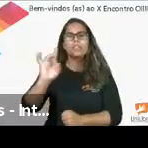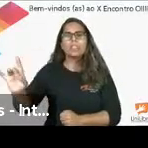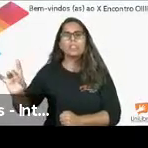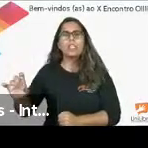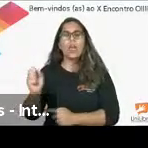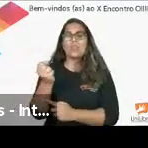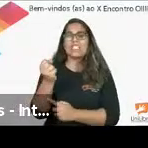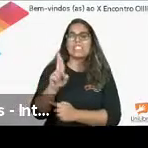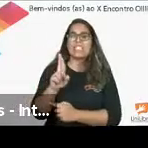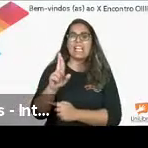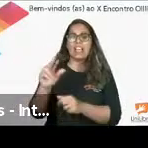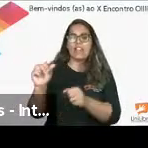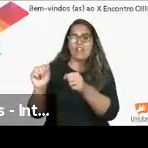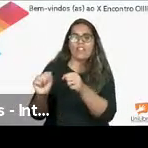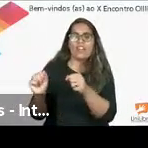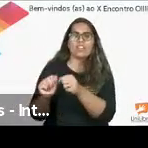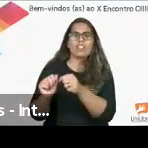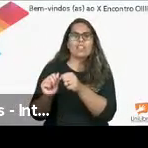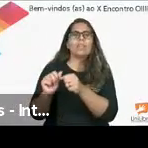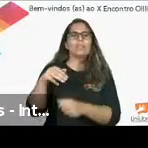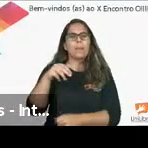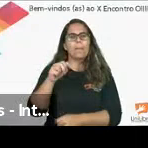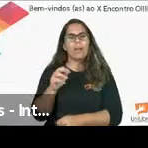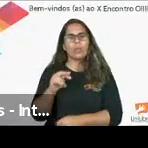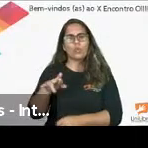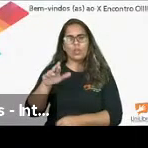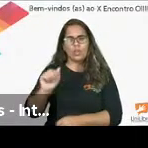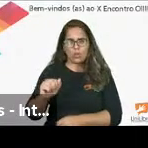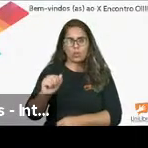fazer. E Maturana estava muito